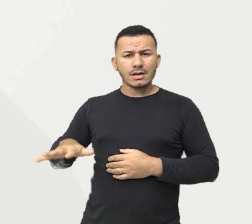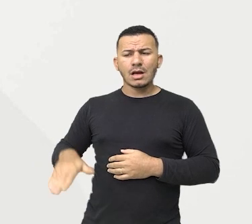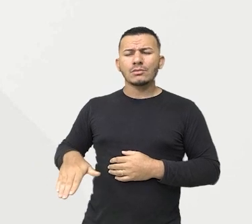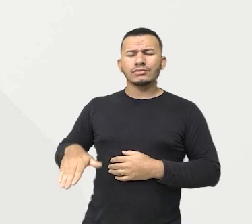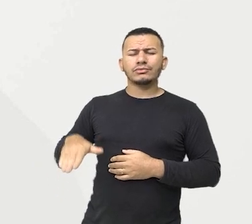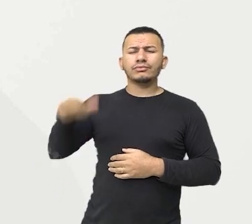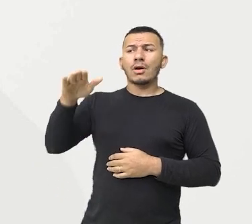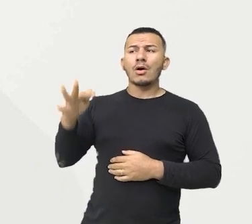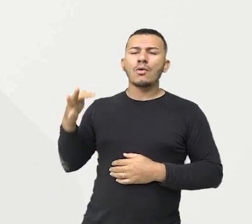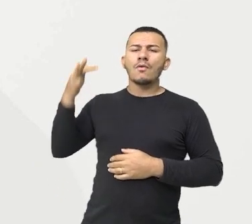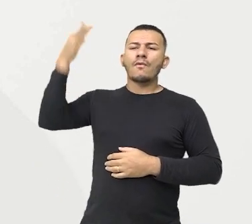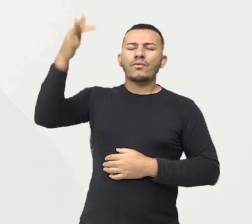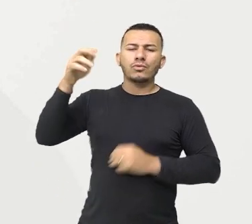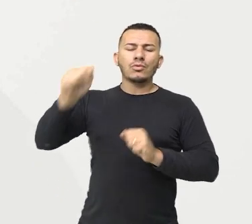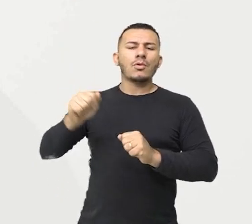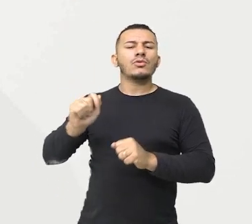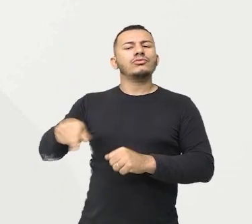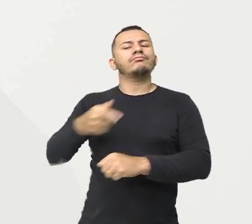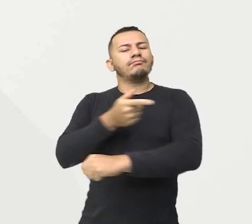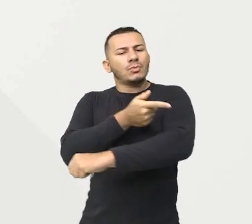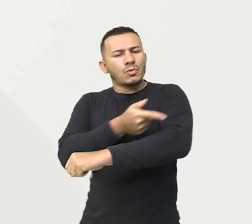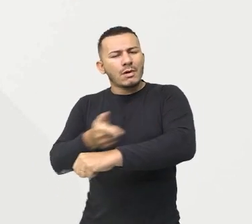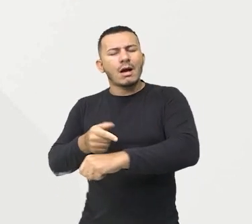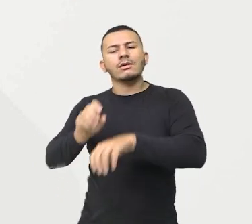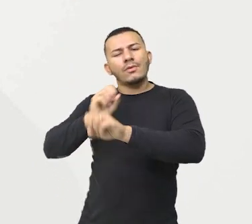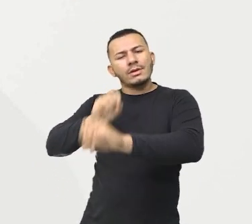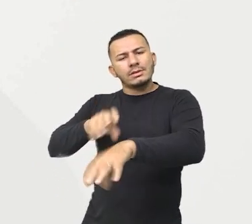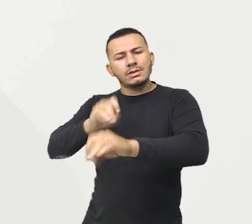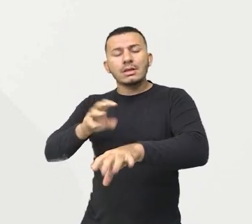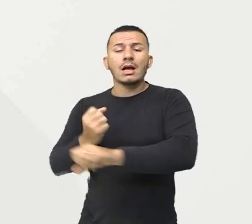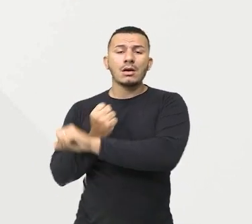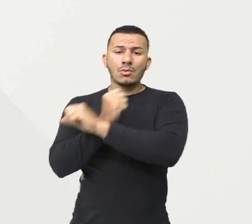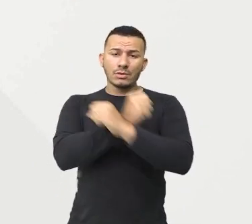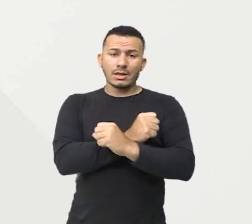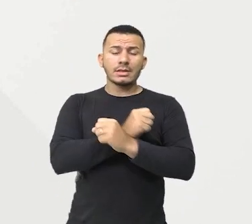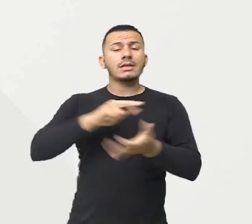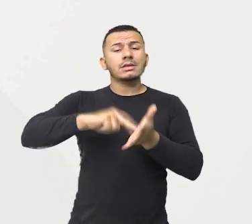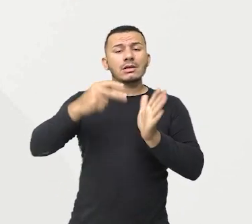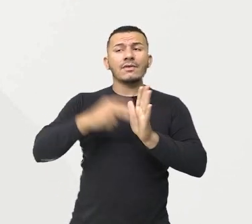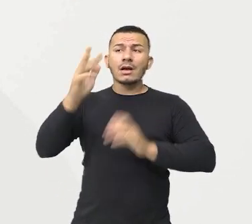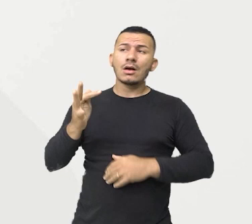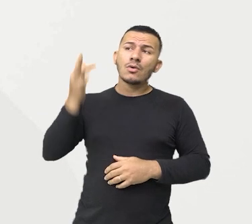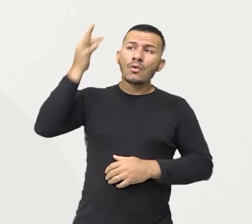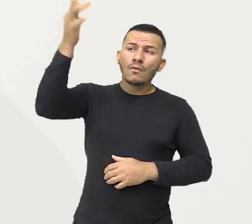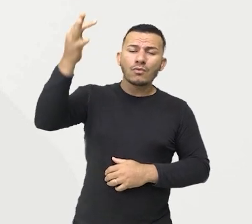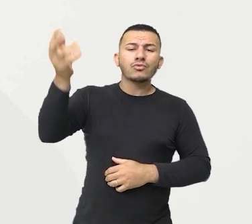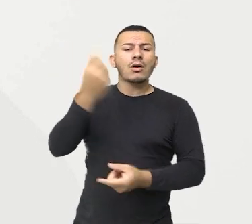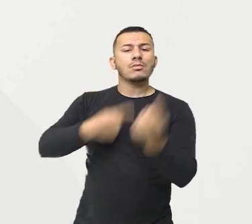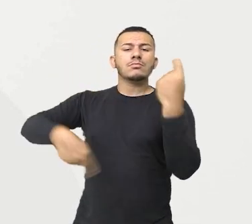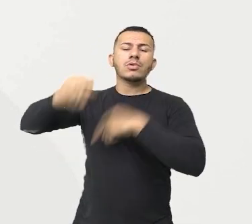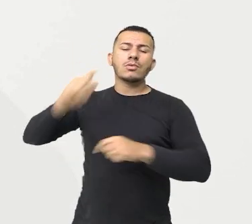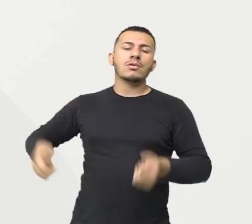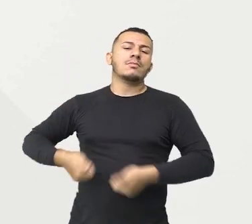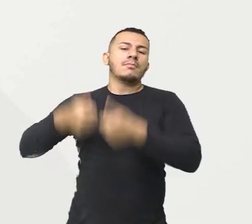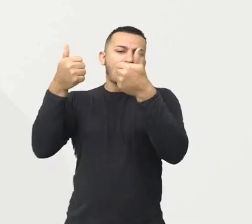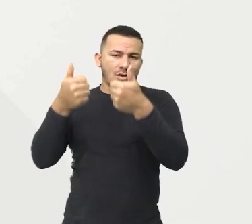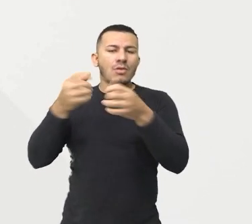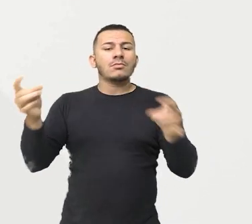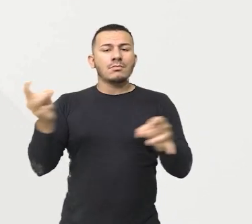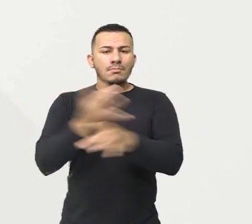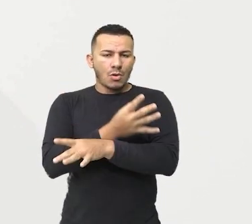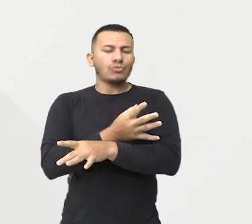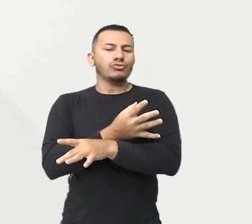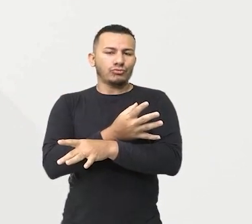modo, bem educá-las e protegê-las significa gerar uma próxima geração melhor preparada